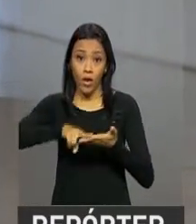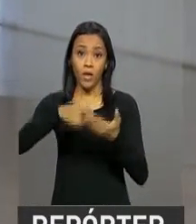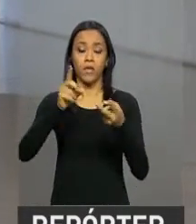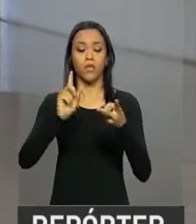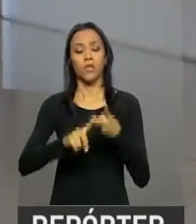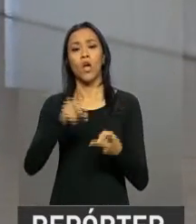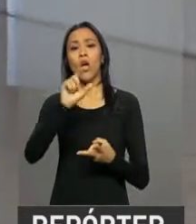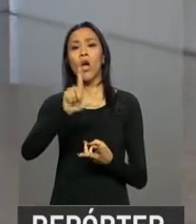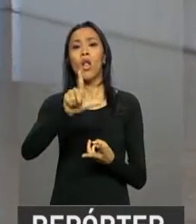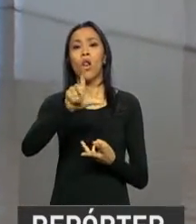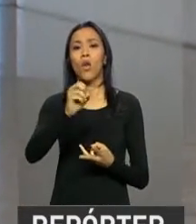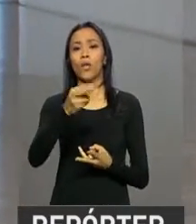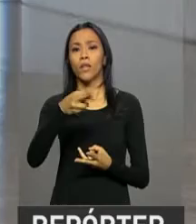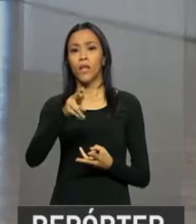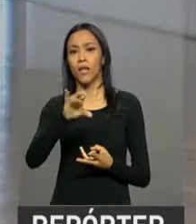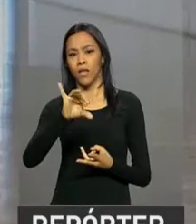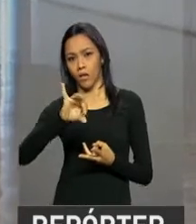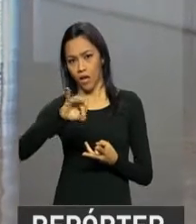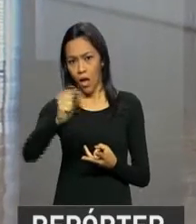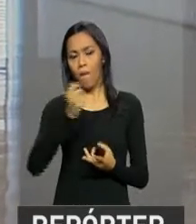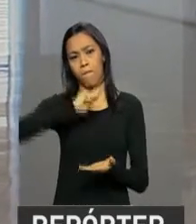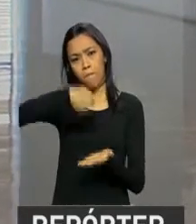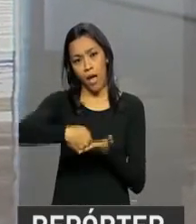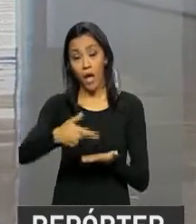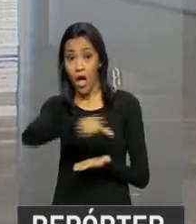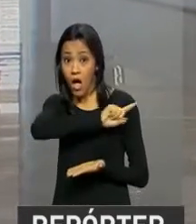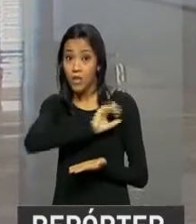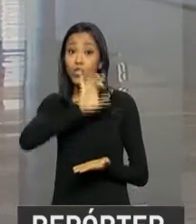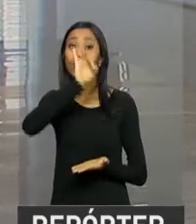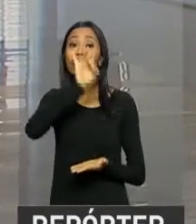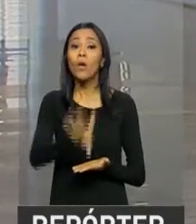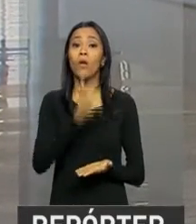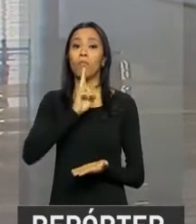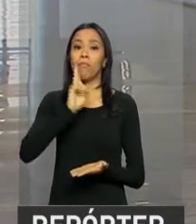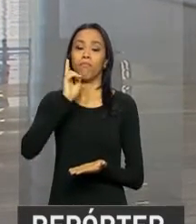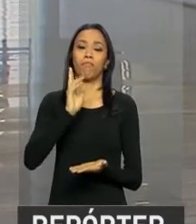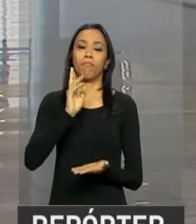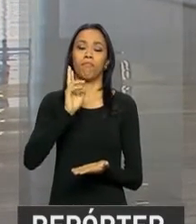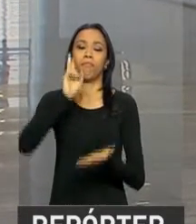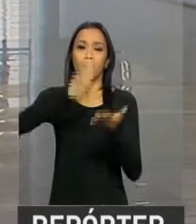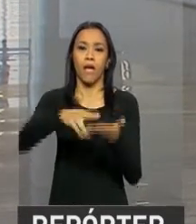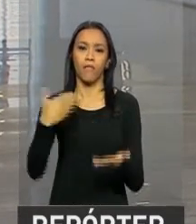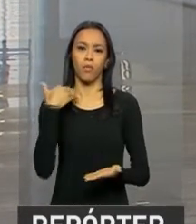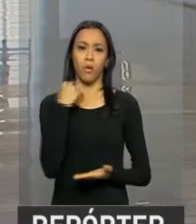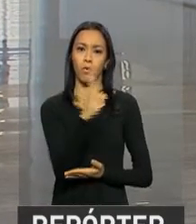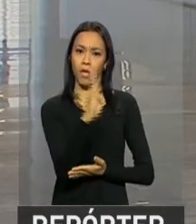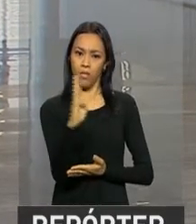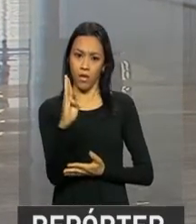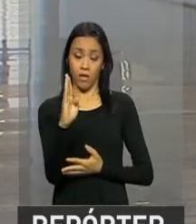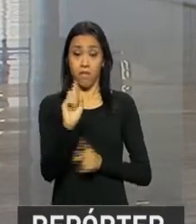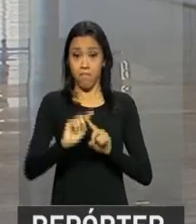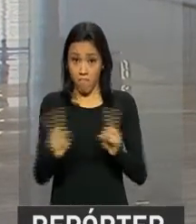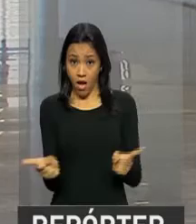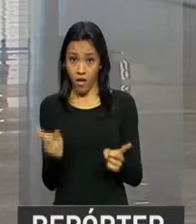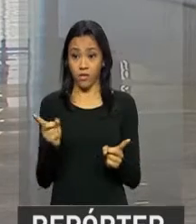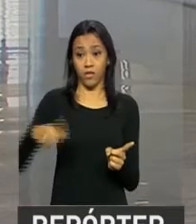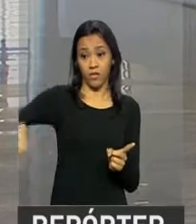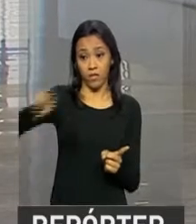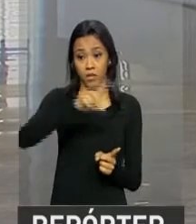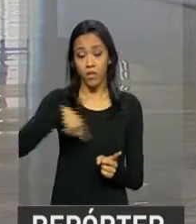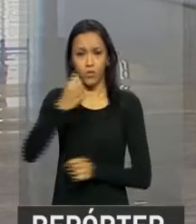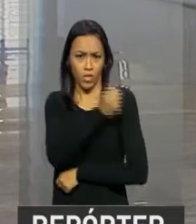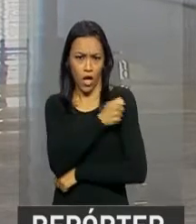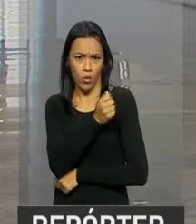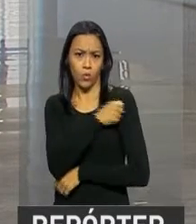casas lotéricas, por exemplo. Antes, esse pagamento só podia ser feito no Banco do Brasil, mas estudantes que estão concluindo o